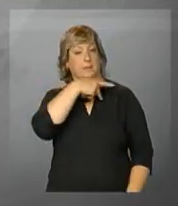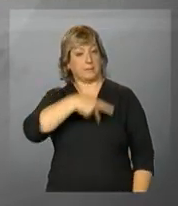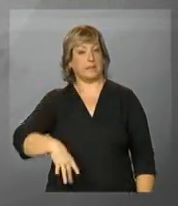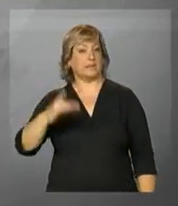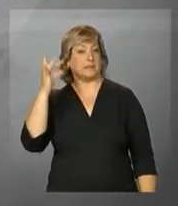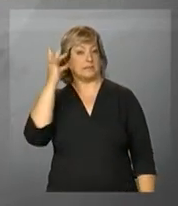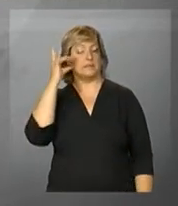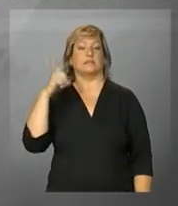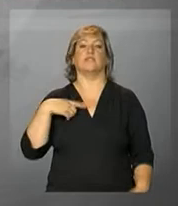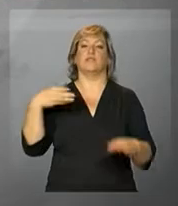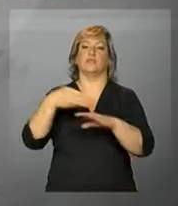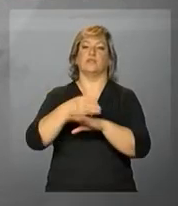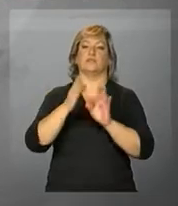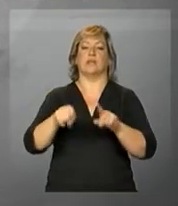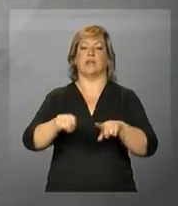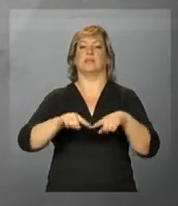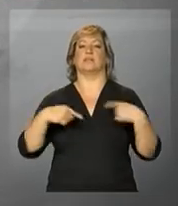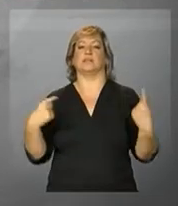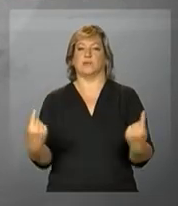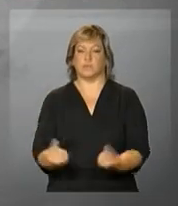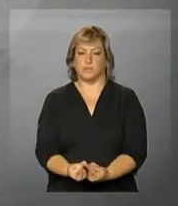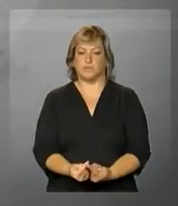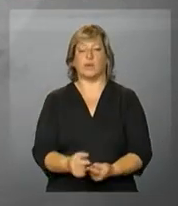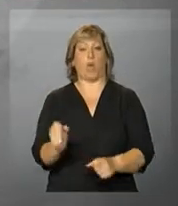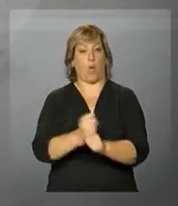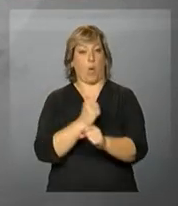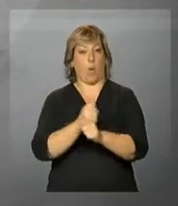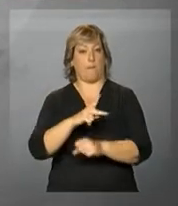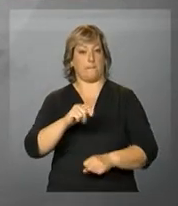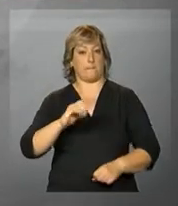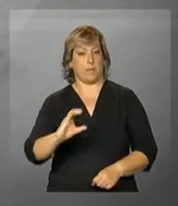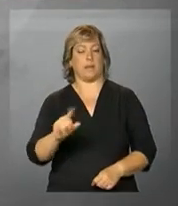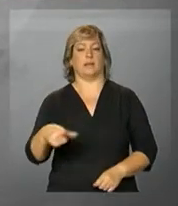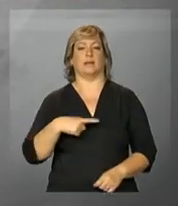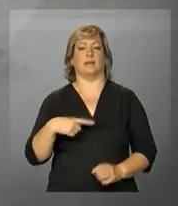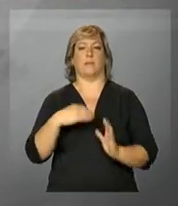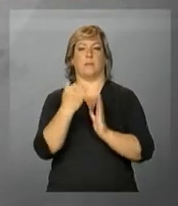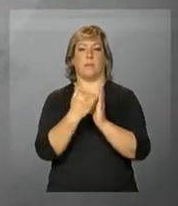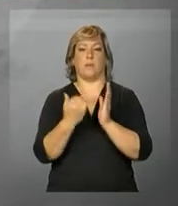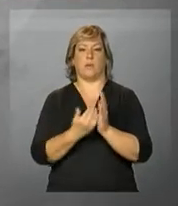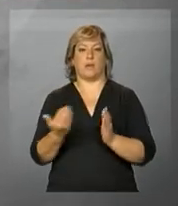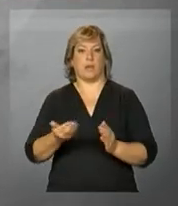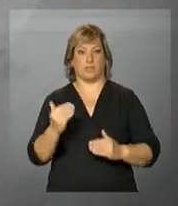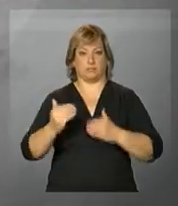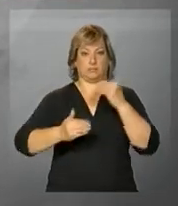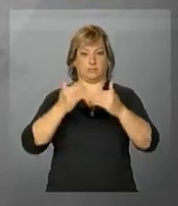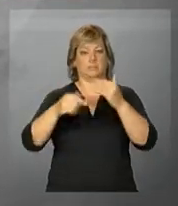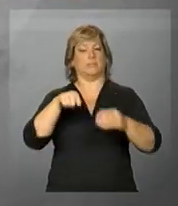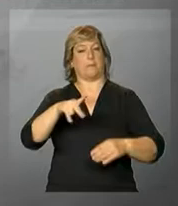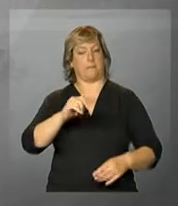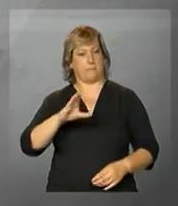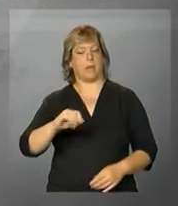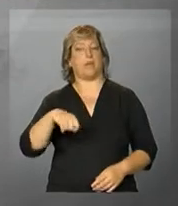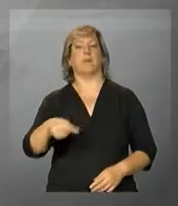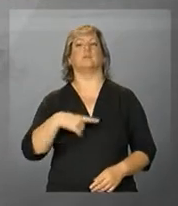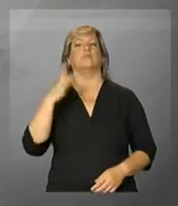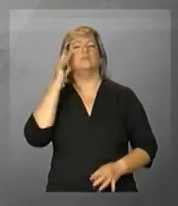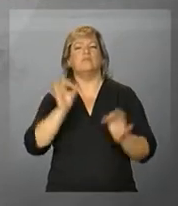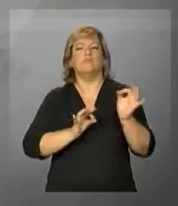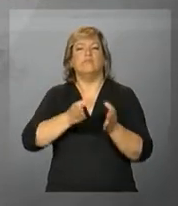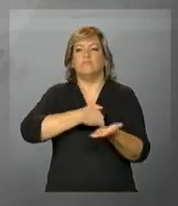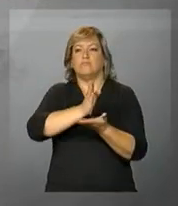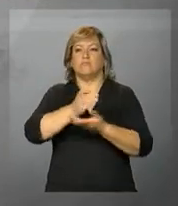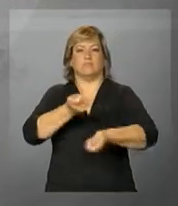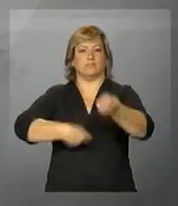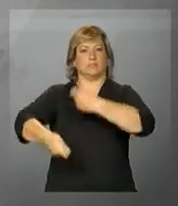Dilma Rousseff participou da solenidade. As obras do PAC, o Programa de Aceleração do Crescimento, serão estratégicas para